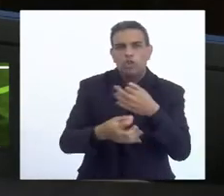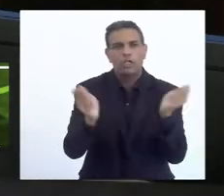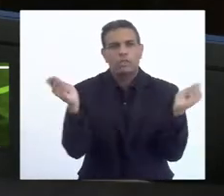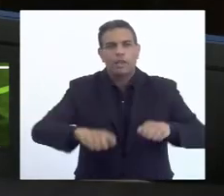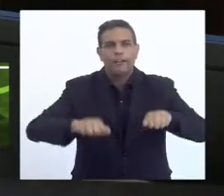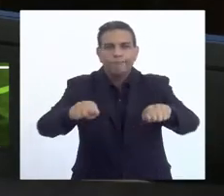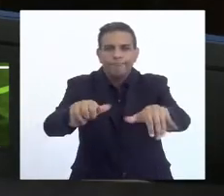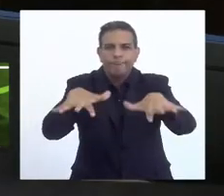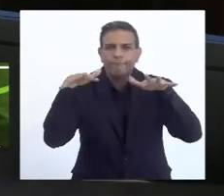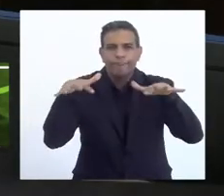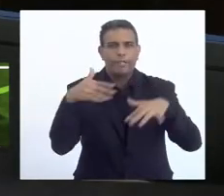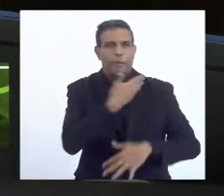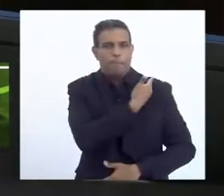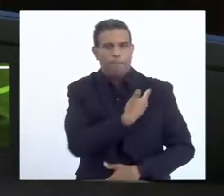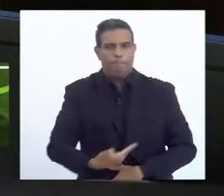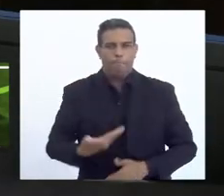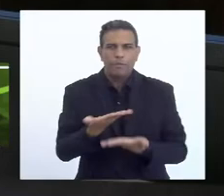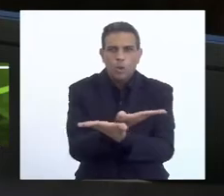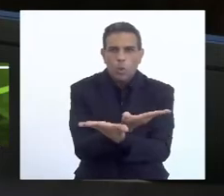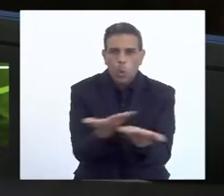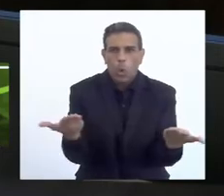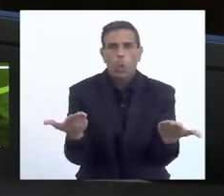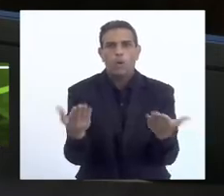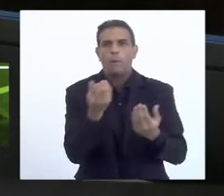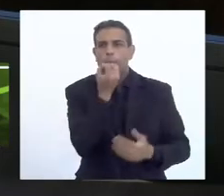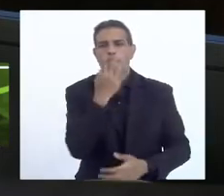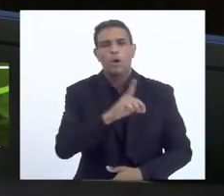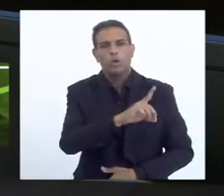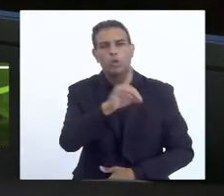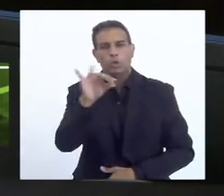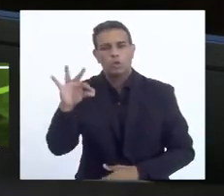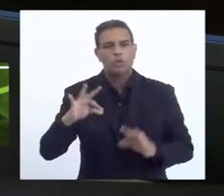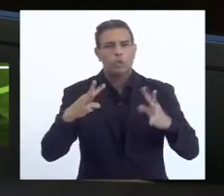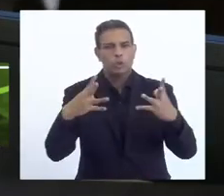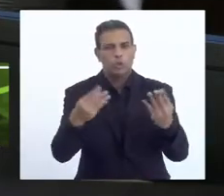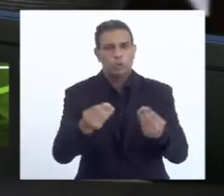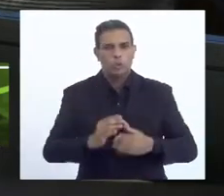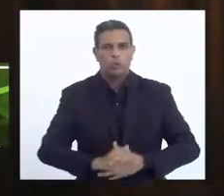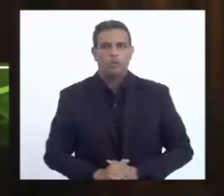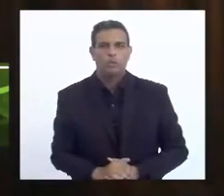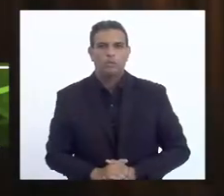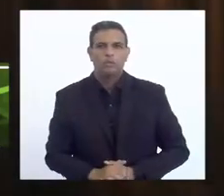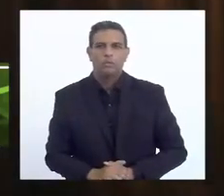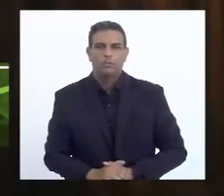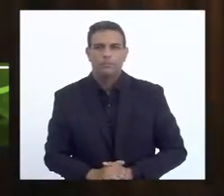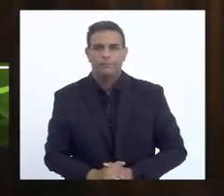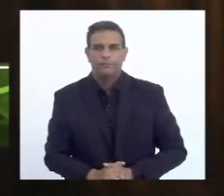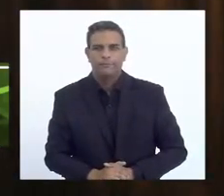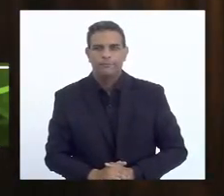para a realização dessa audiência. E um bom dia para todos, todas e todes.